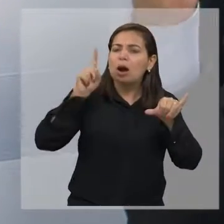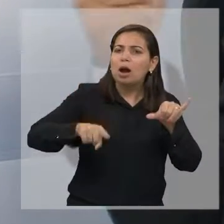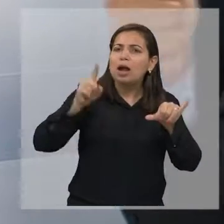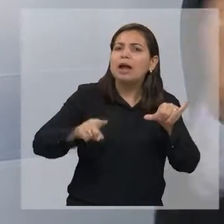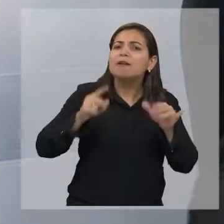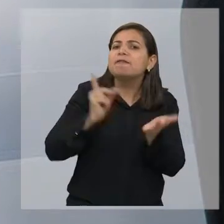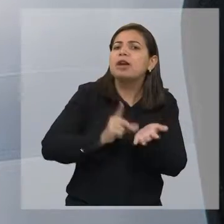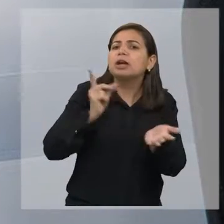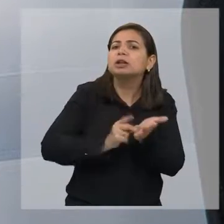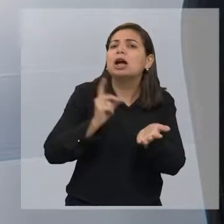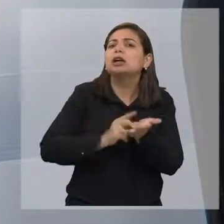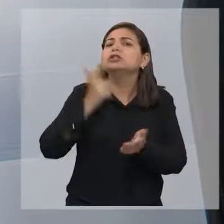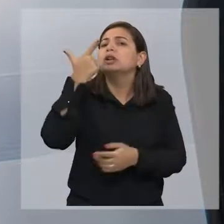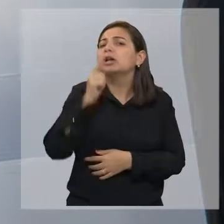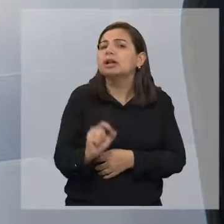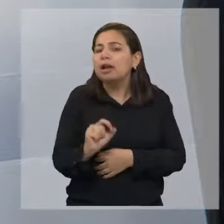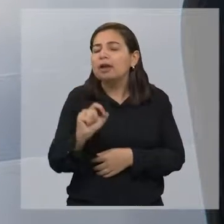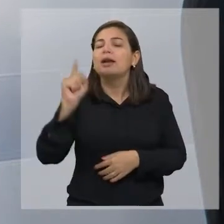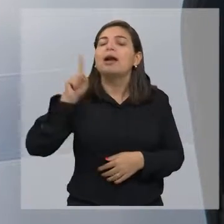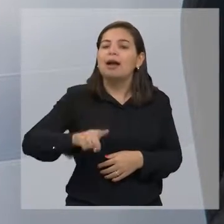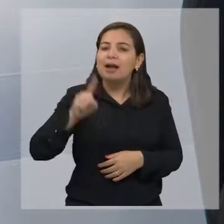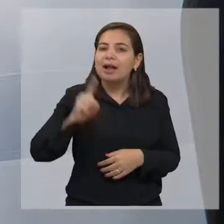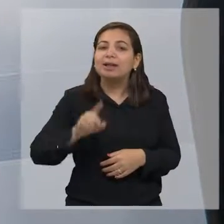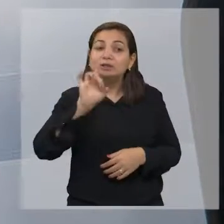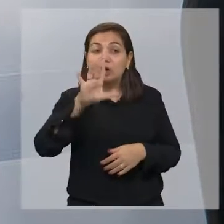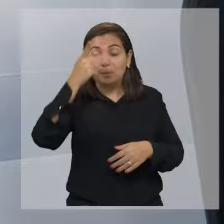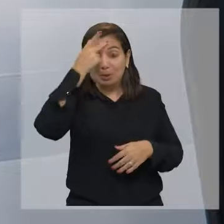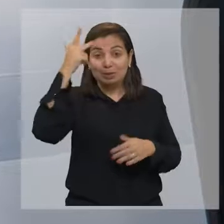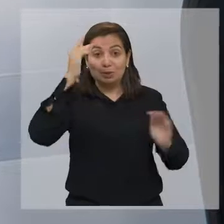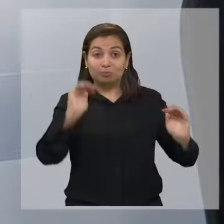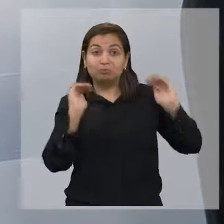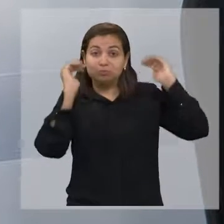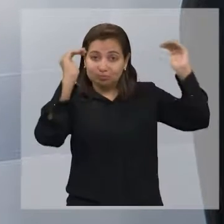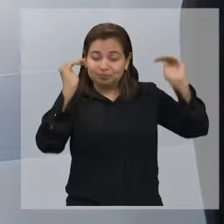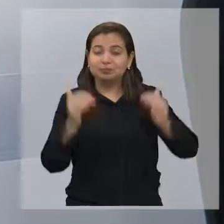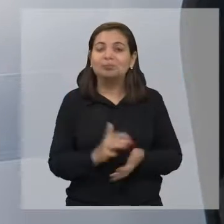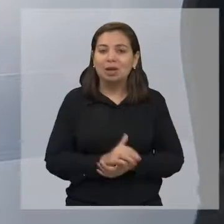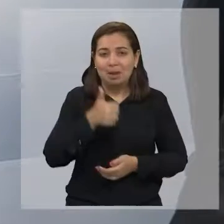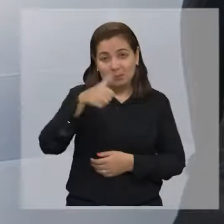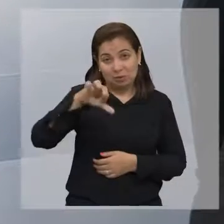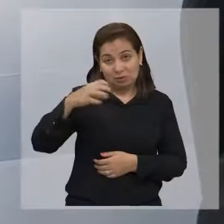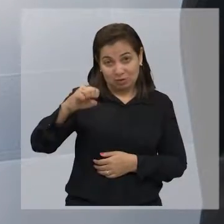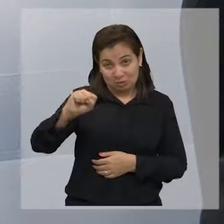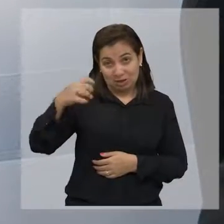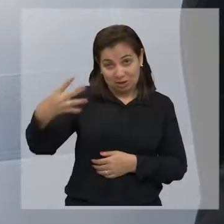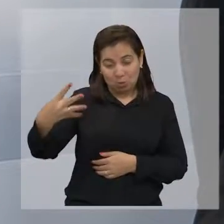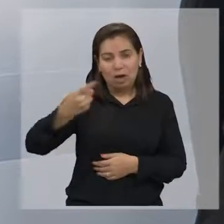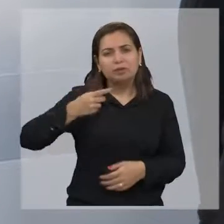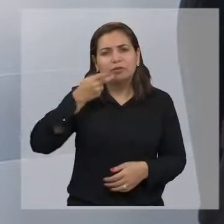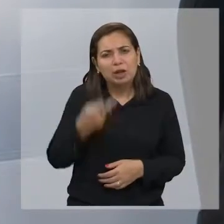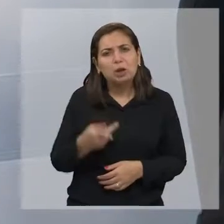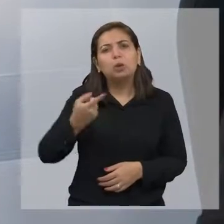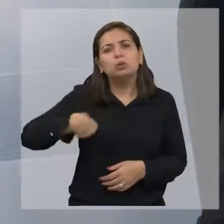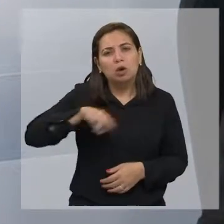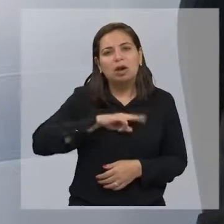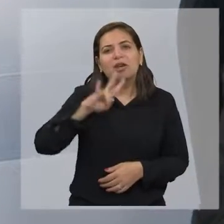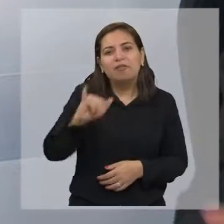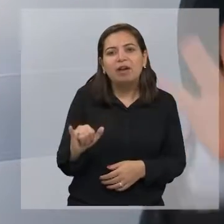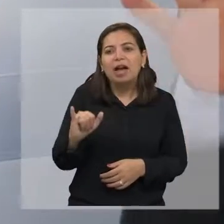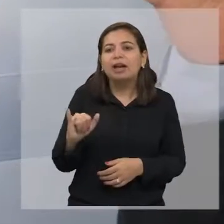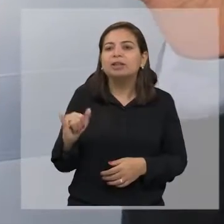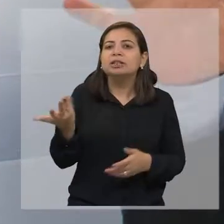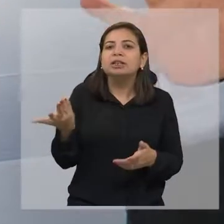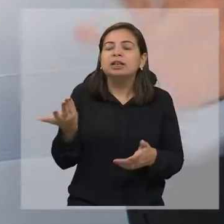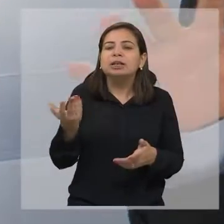poderosos. A ditadura do Big Brother, ele no 1984 dizia que nós perderíamos a nossa